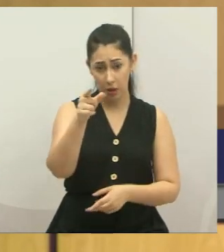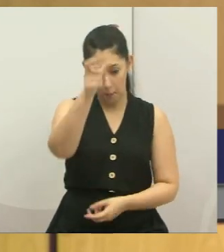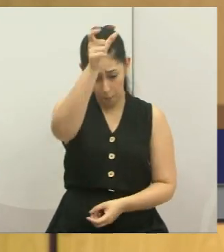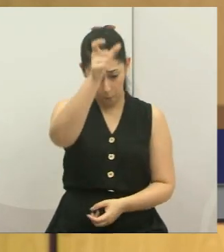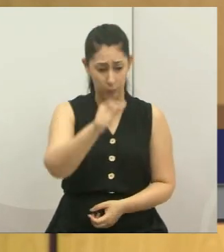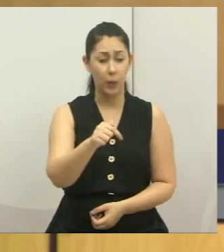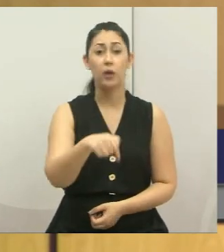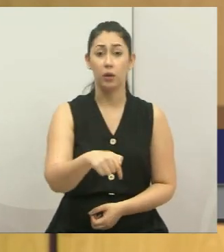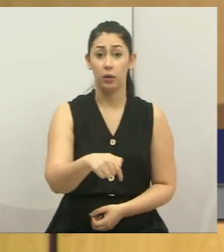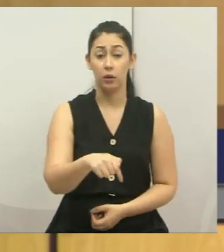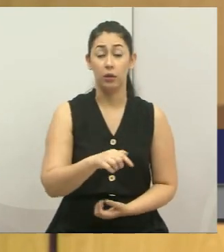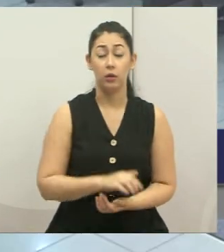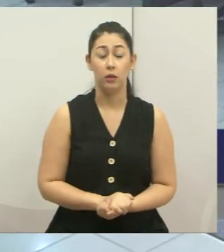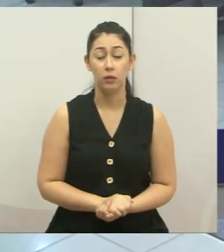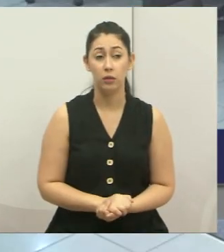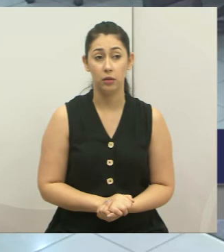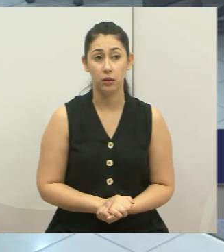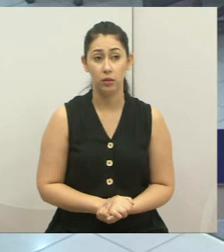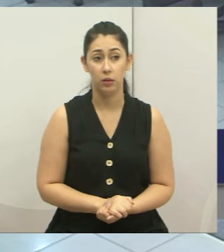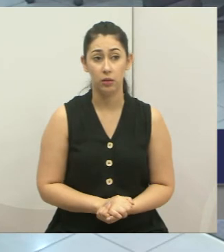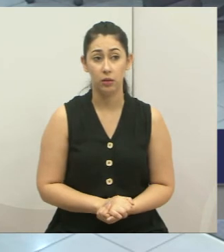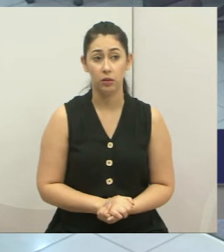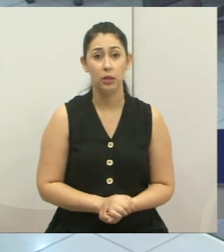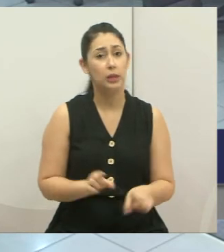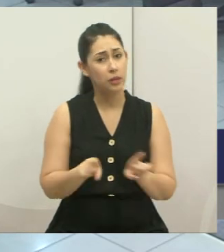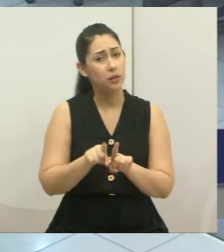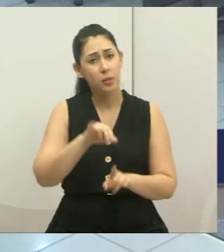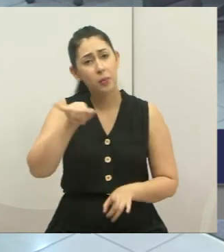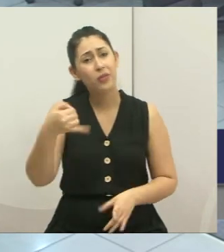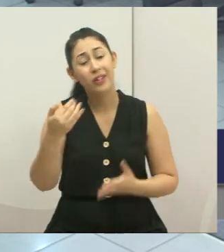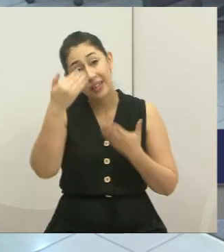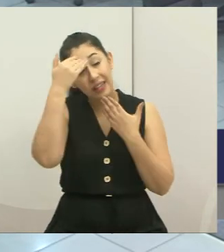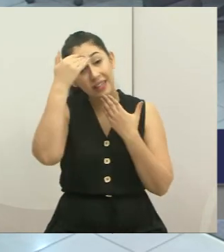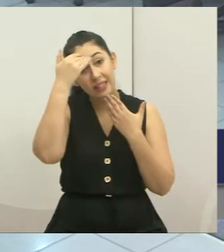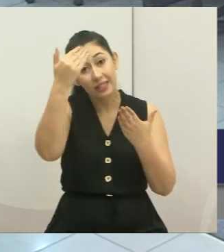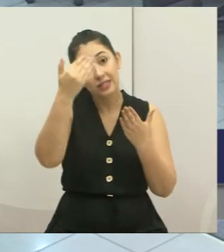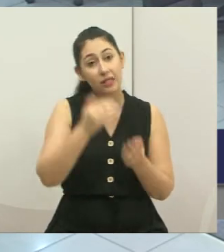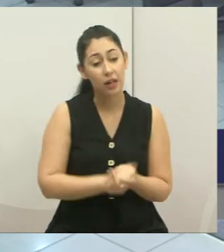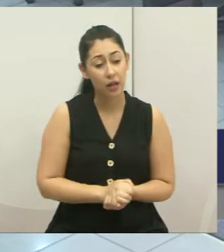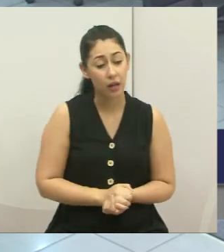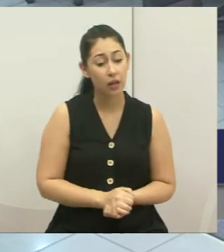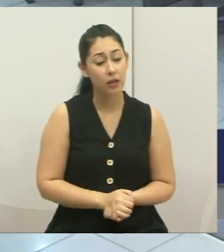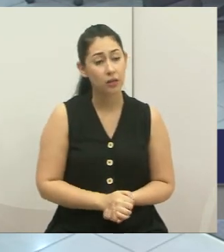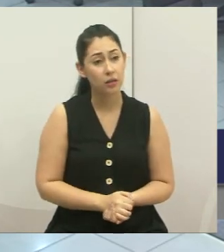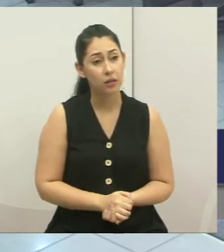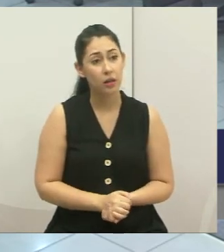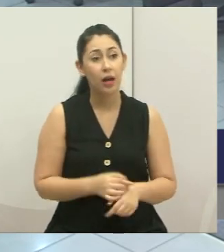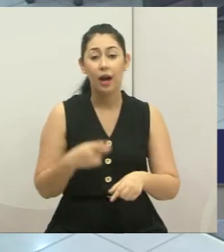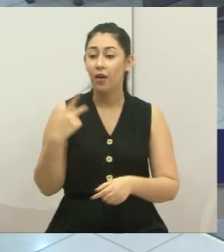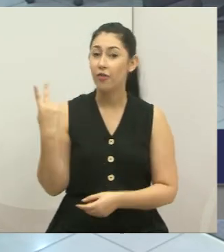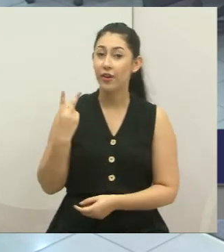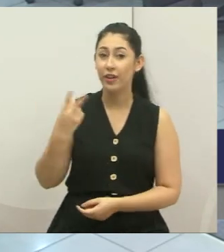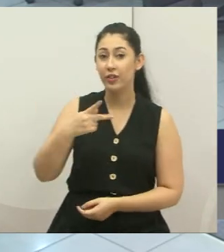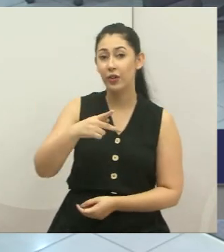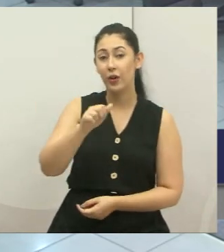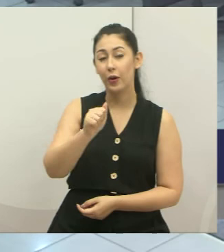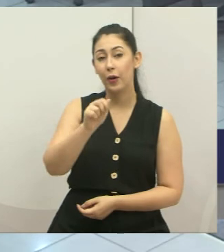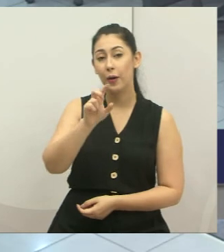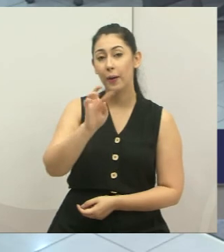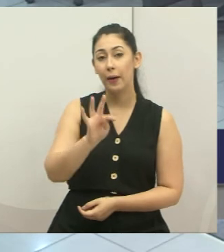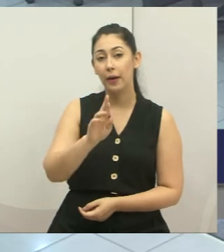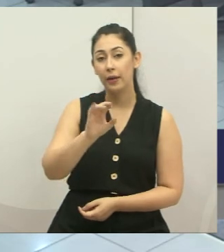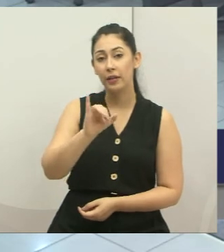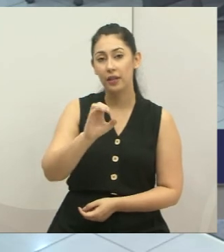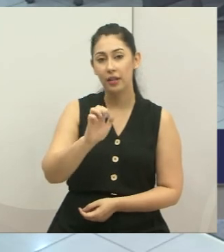aqui, e aproveitando também para agradecer a presença da vereadora Patrícia Giuliani,